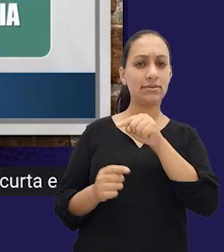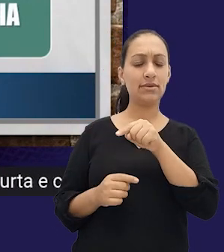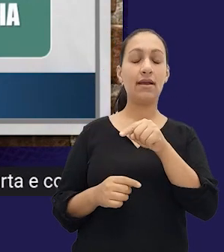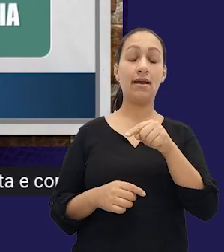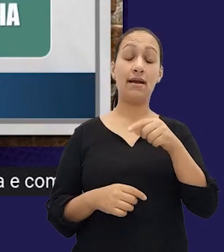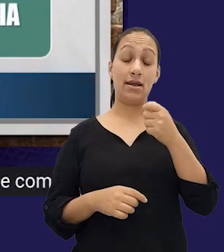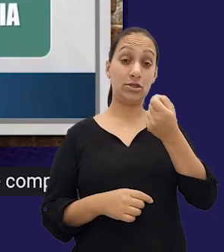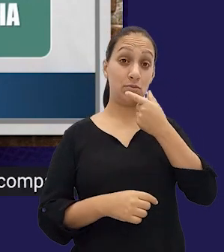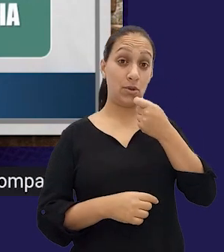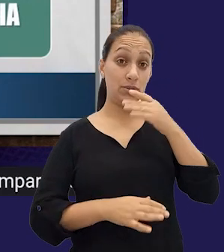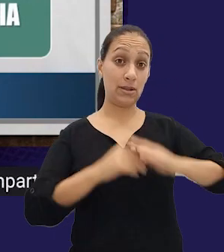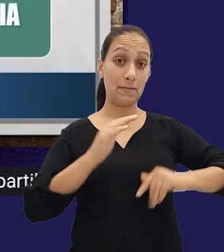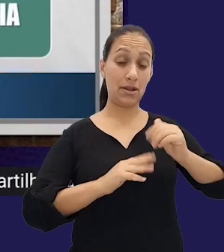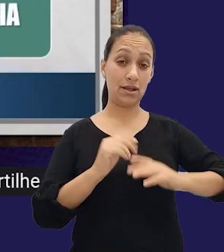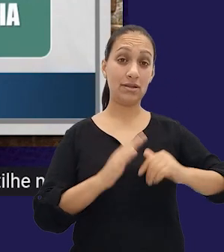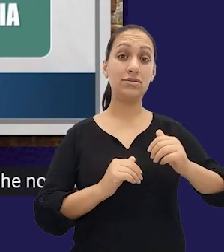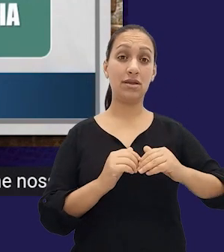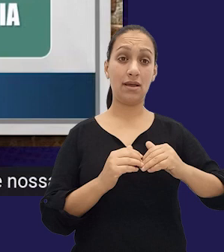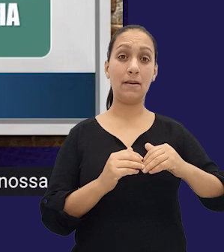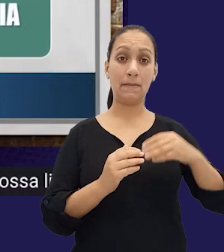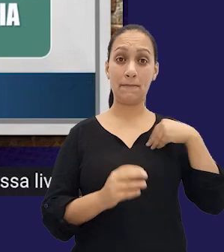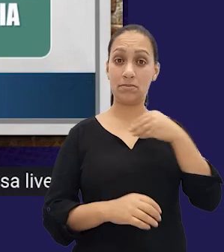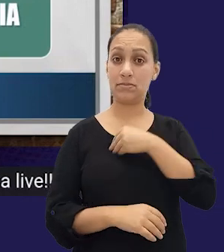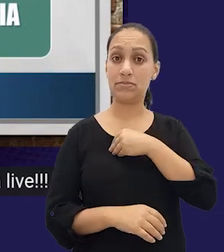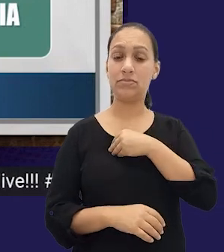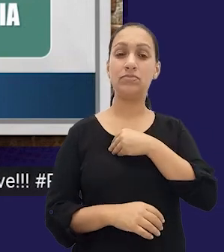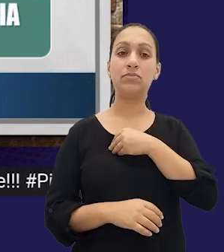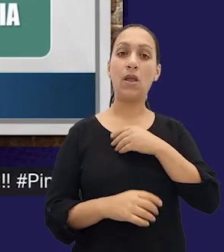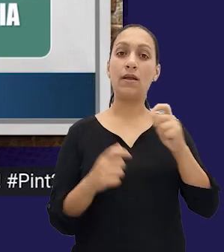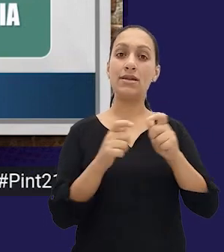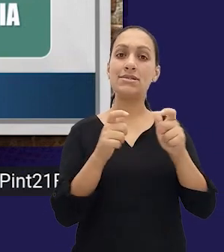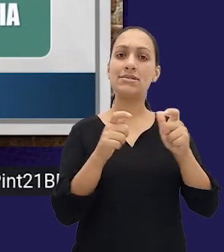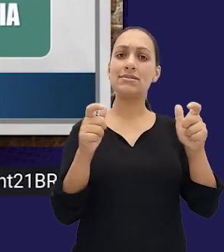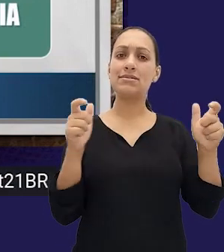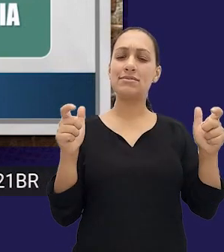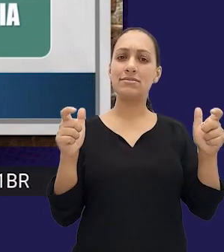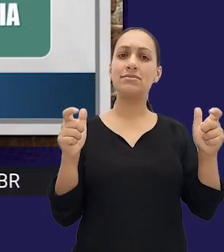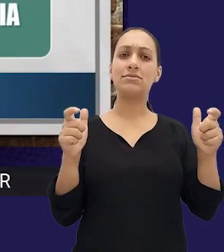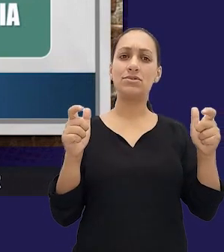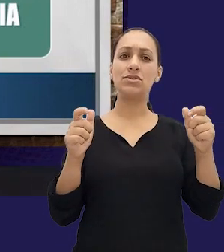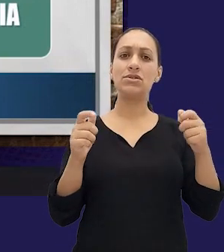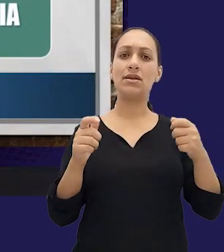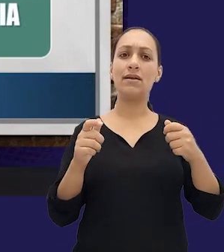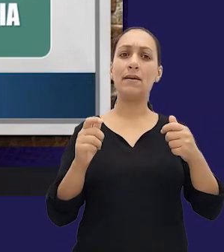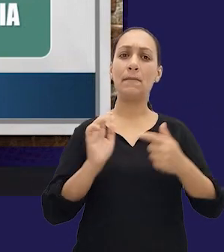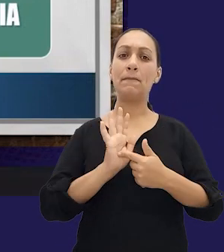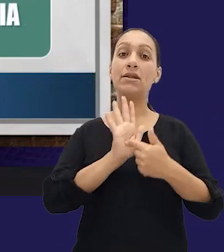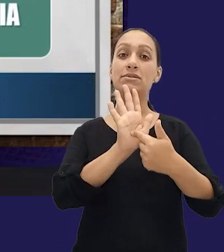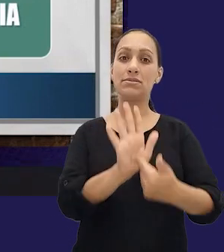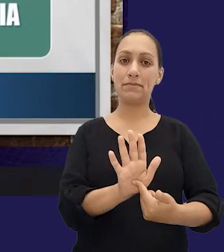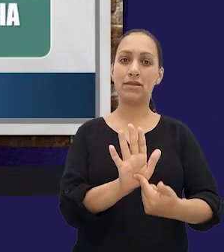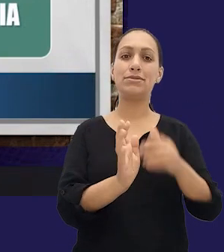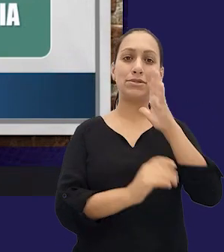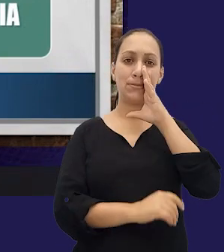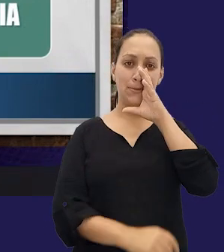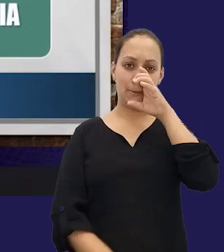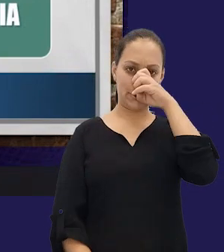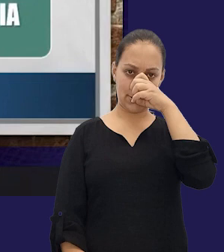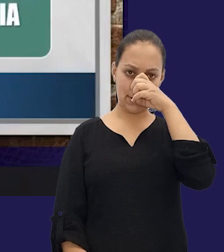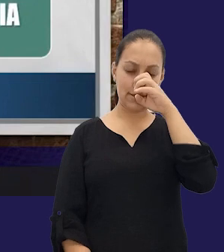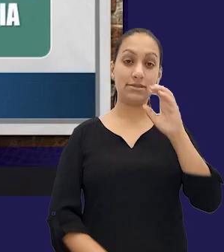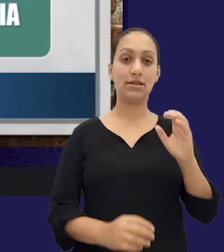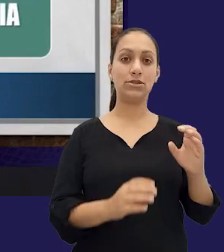prática clínica culmina numa crescente expressão e aparecimento de resistência